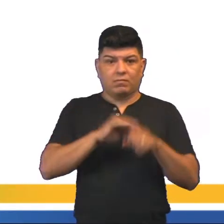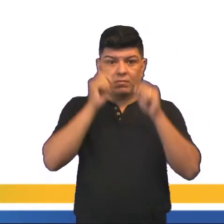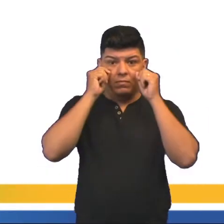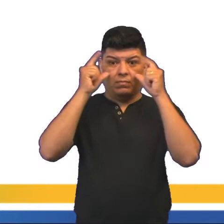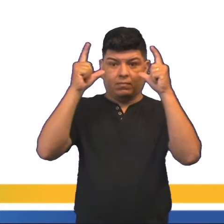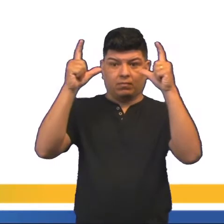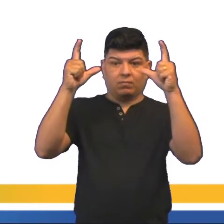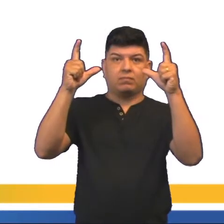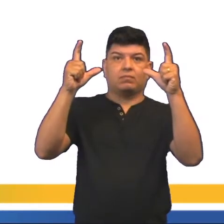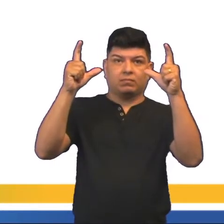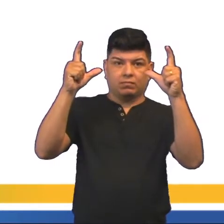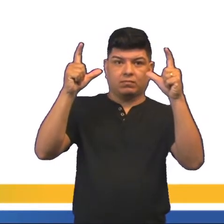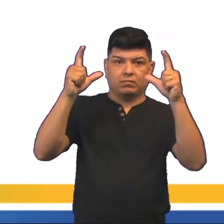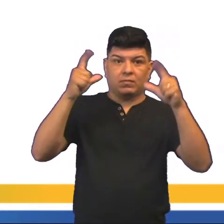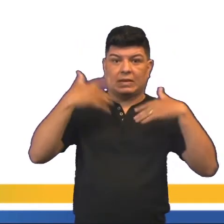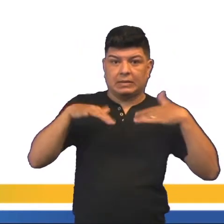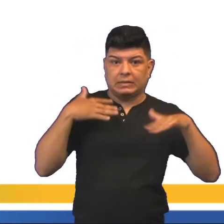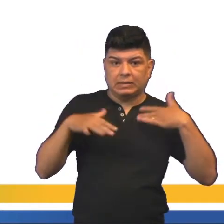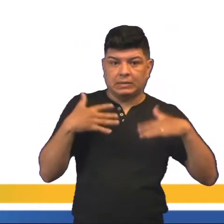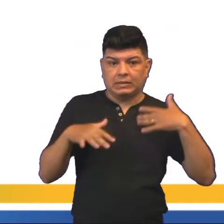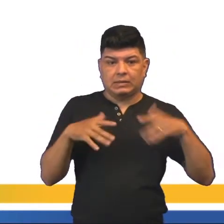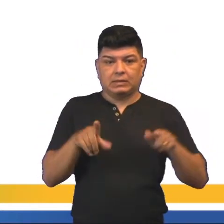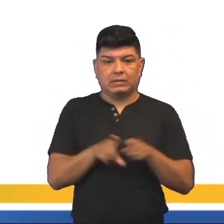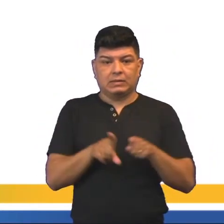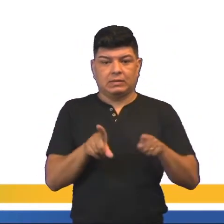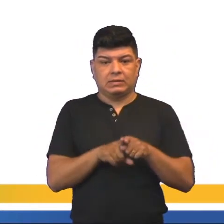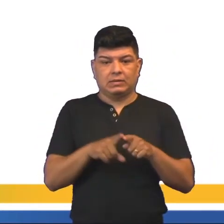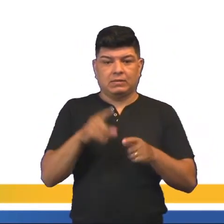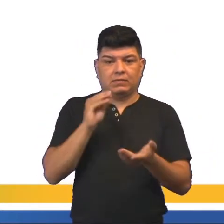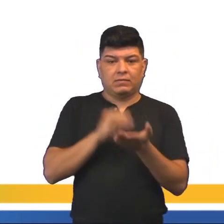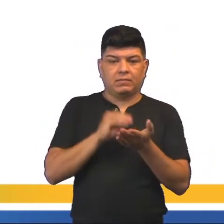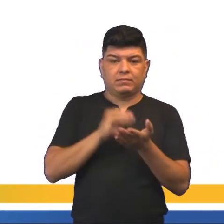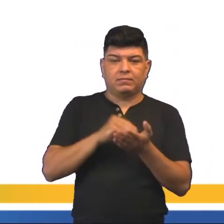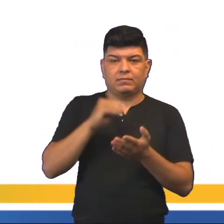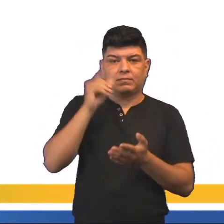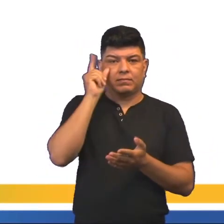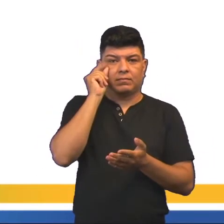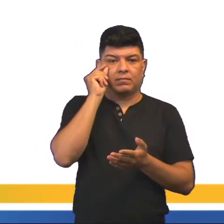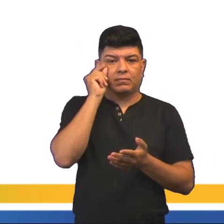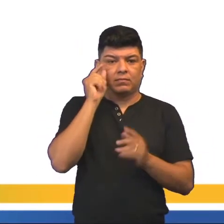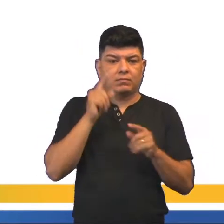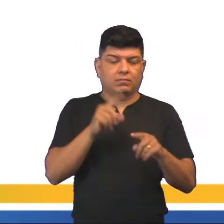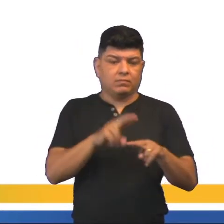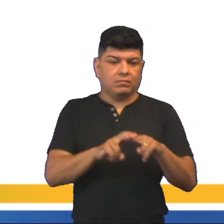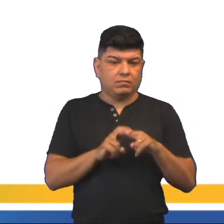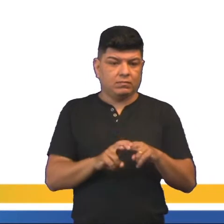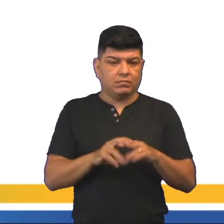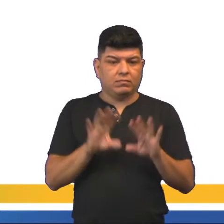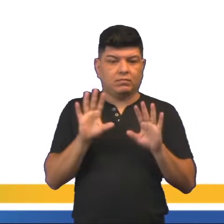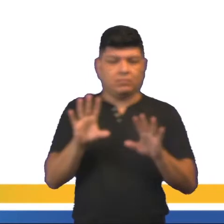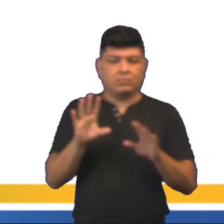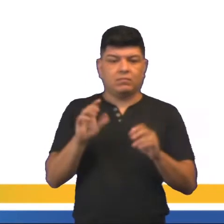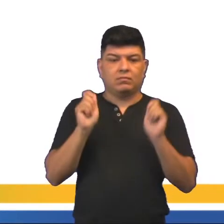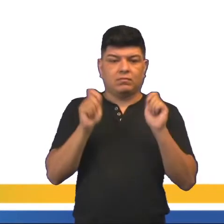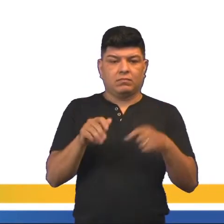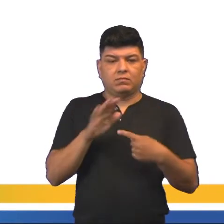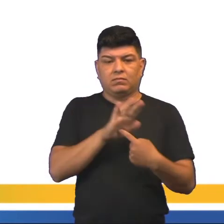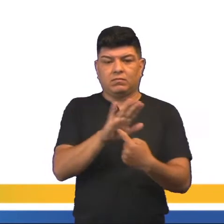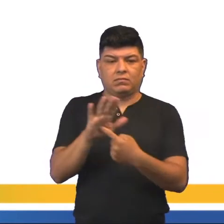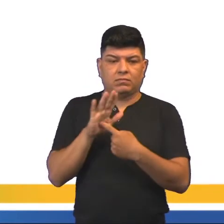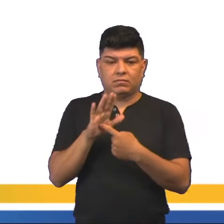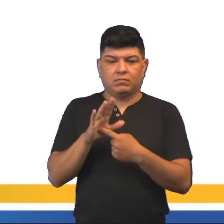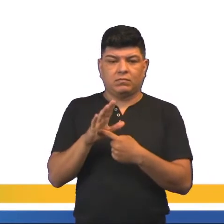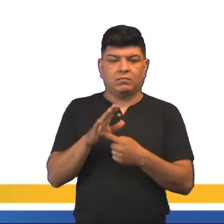mais ligada, elétrica e até mesmo sem sono. Nesse caso, as substâncias que nós podemos